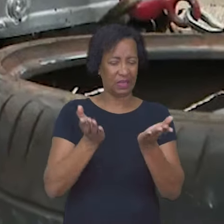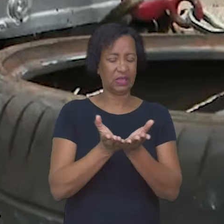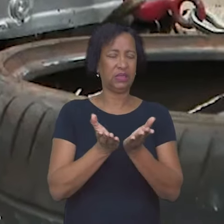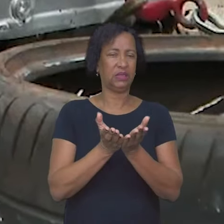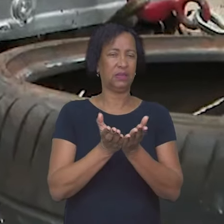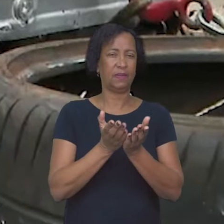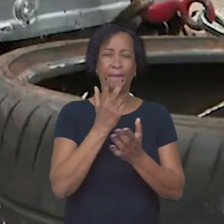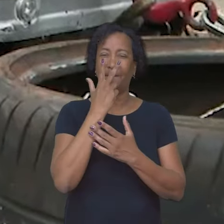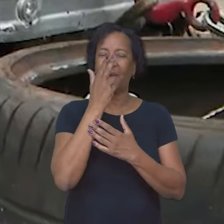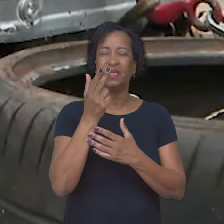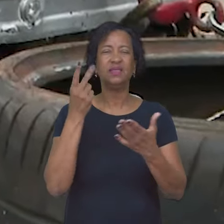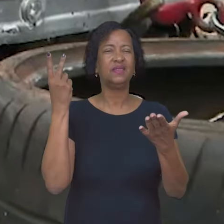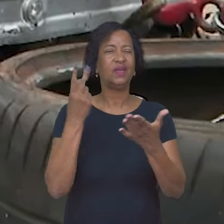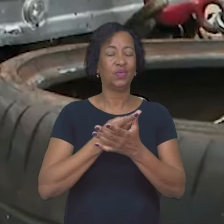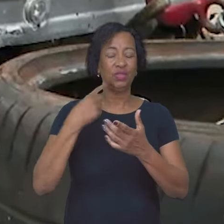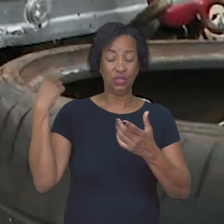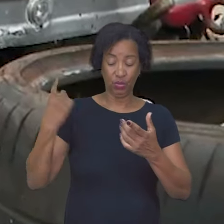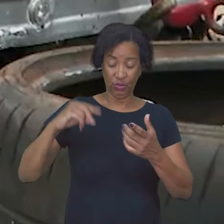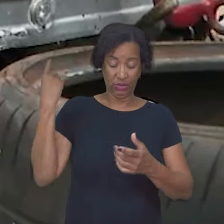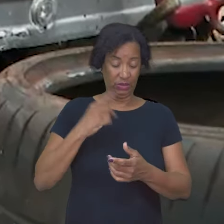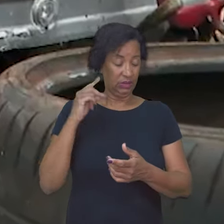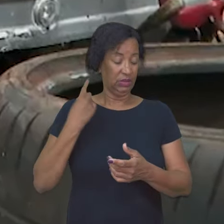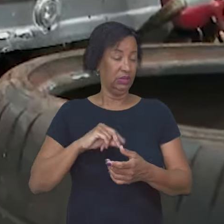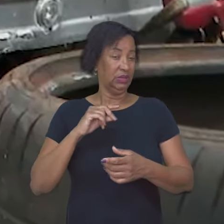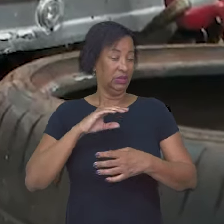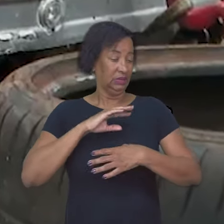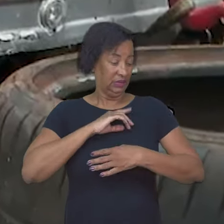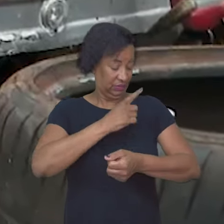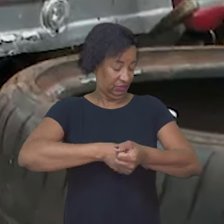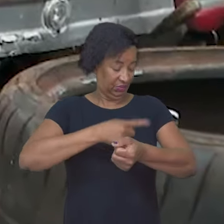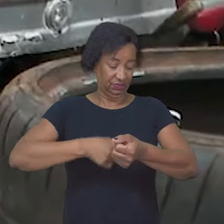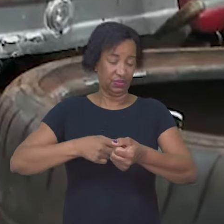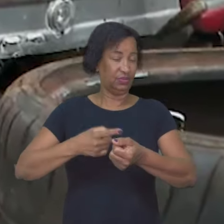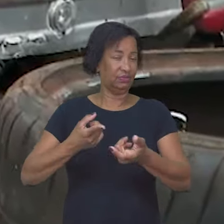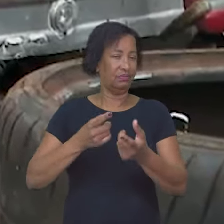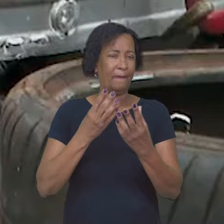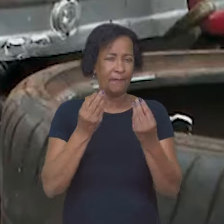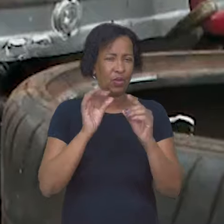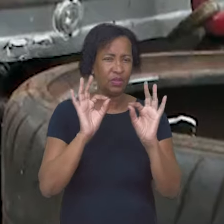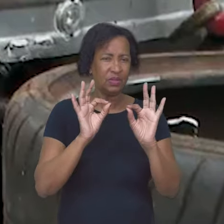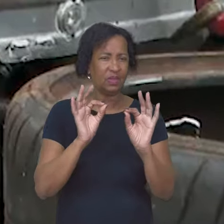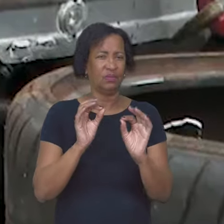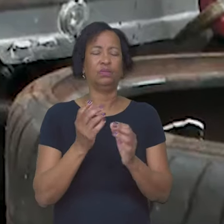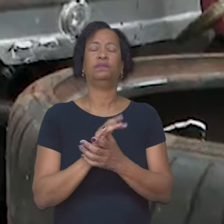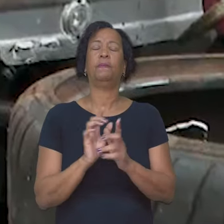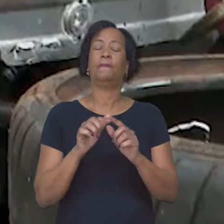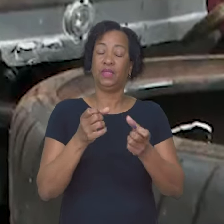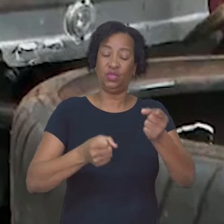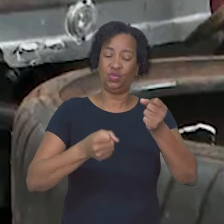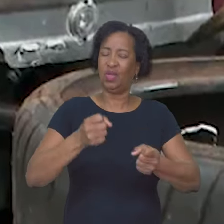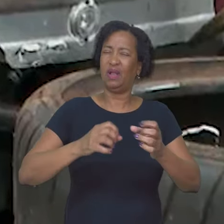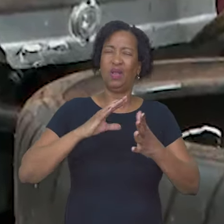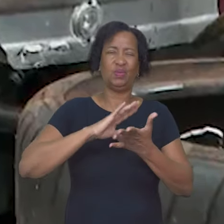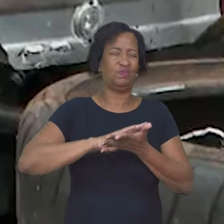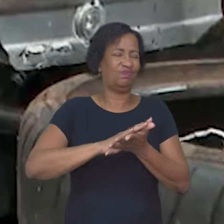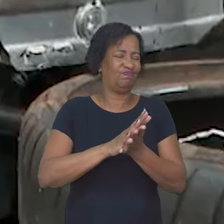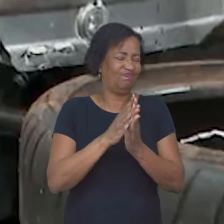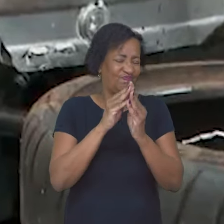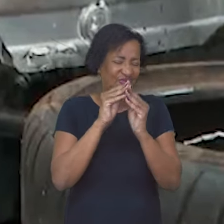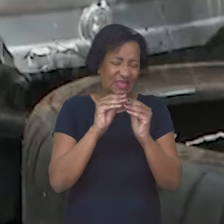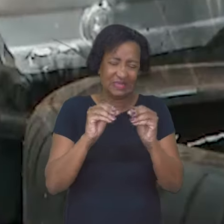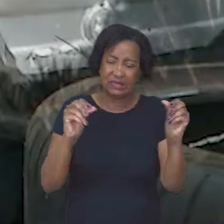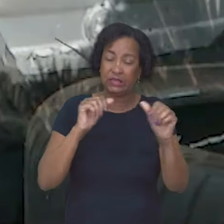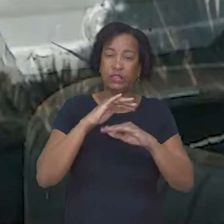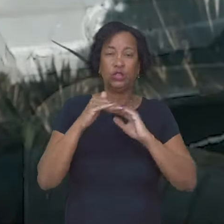levado uma grande surra mas não estava muito machucado o carro ficou totalmente destruído a primeira pessoa